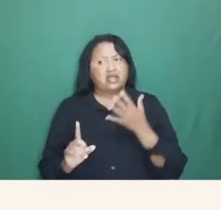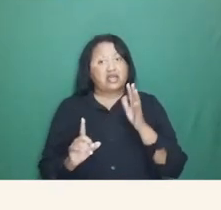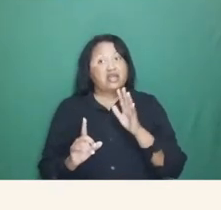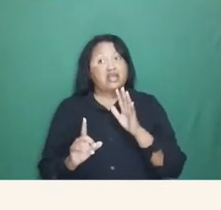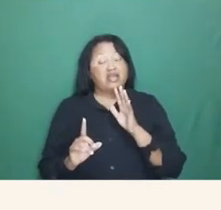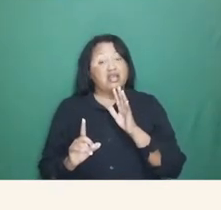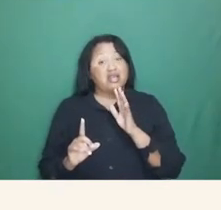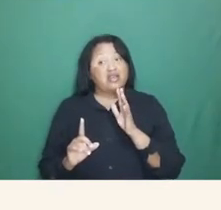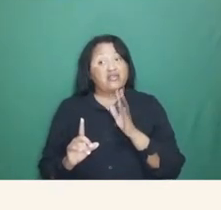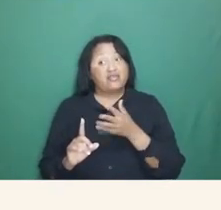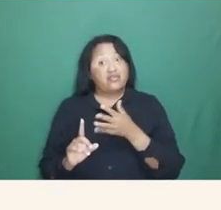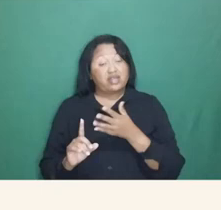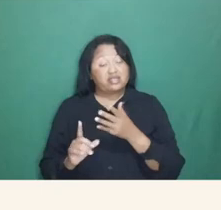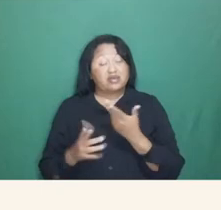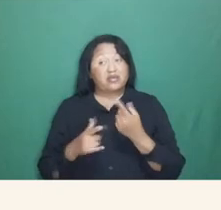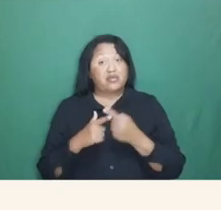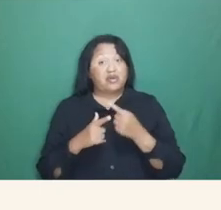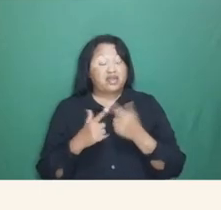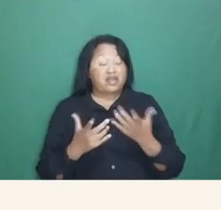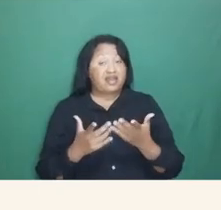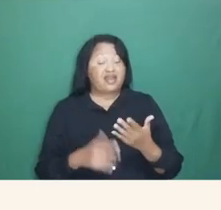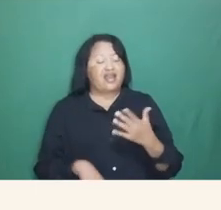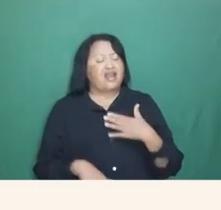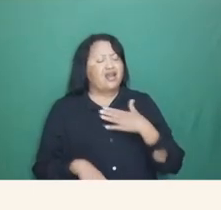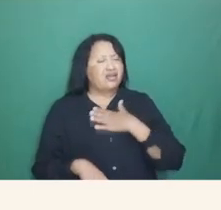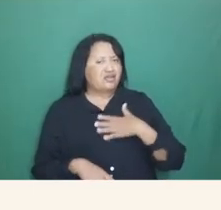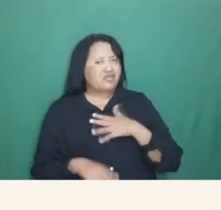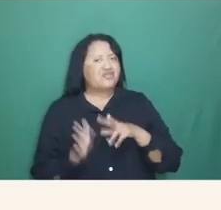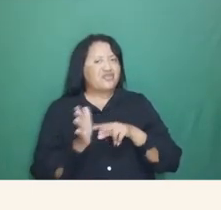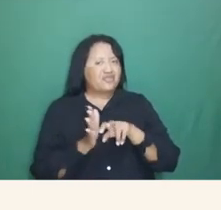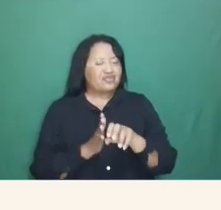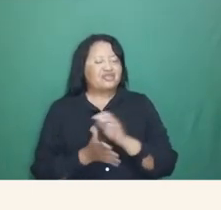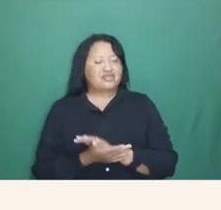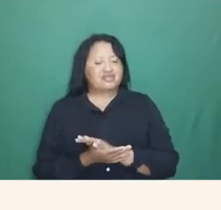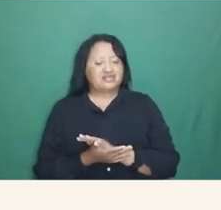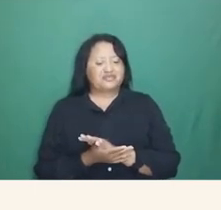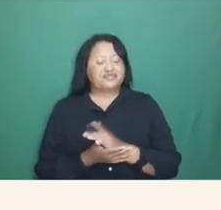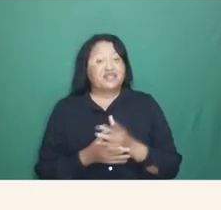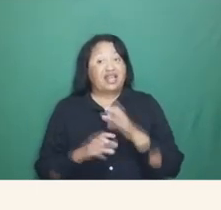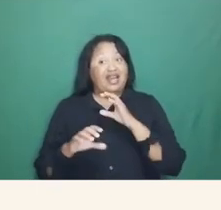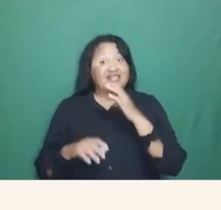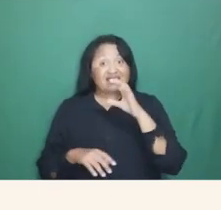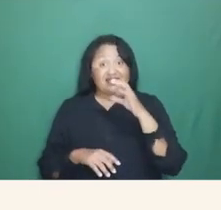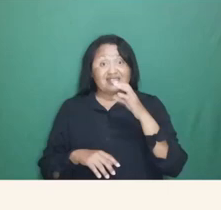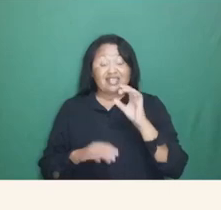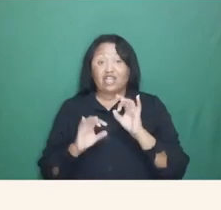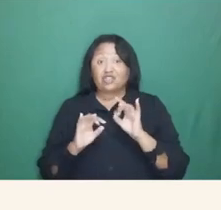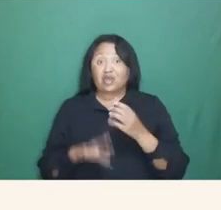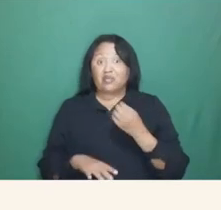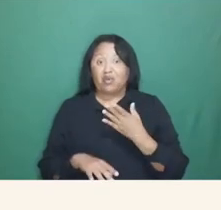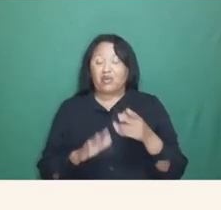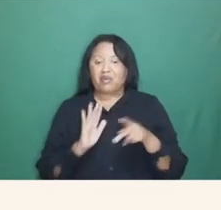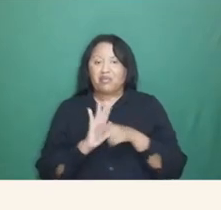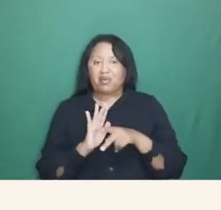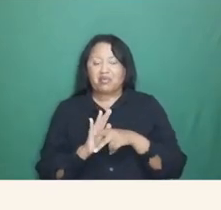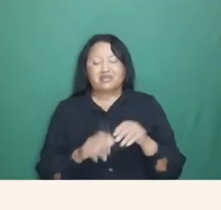agrada aos vírus né Porque de fato uma postura negacionista negacionista frente a ciência ela só é benéfica para a própria doença